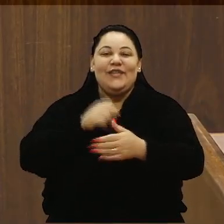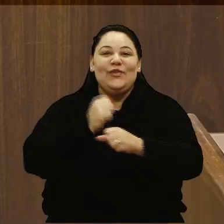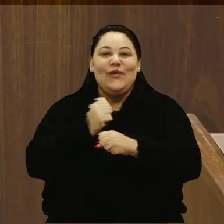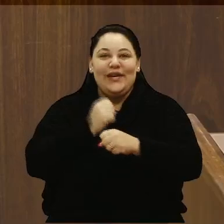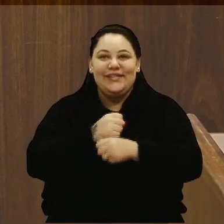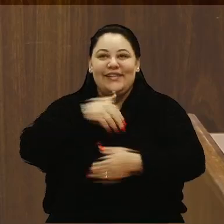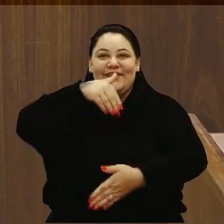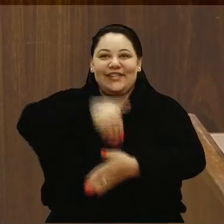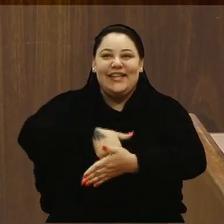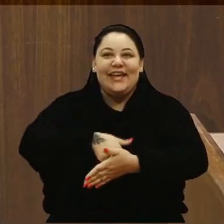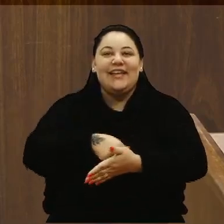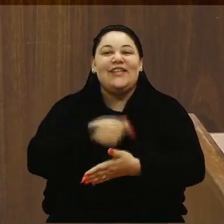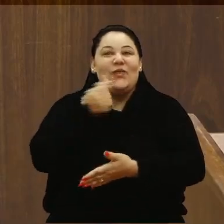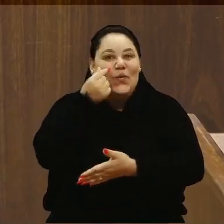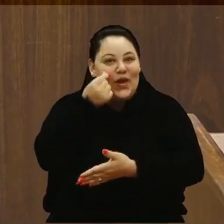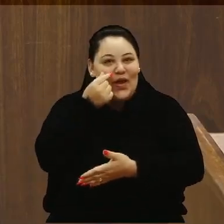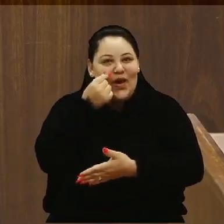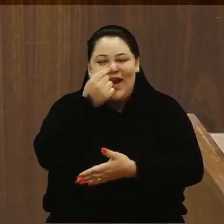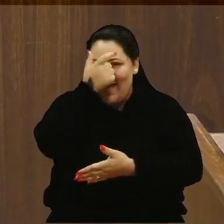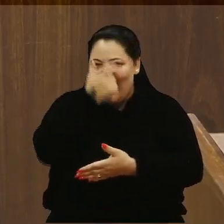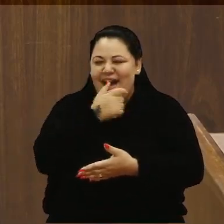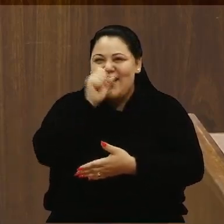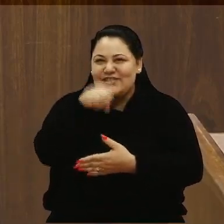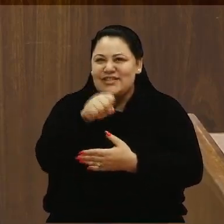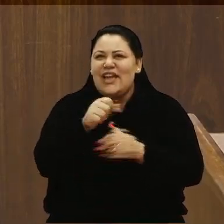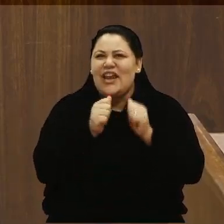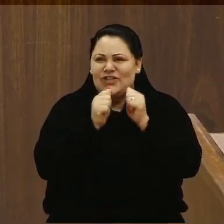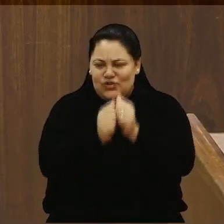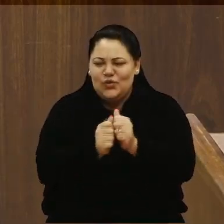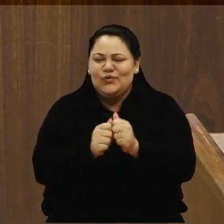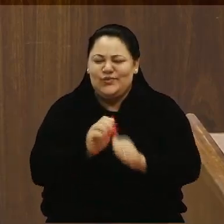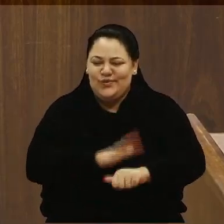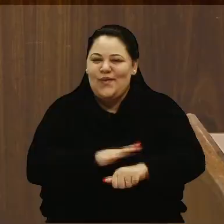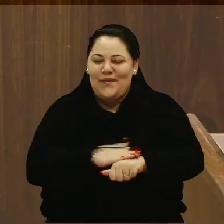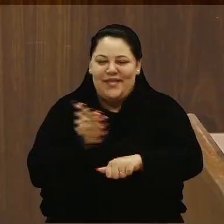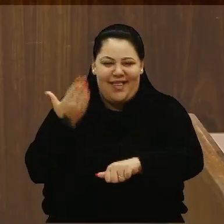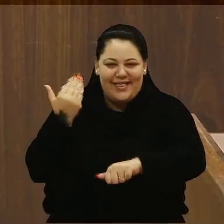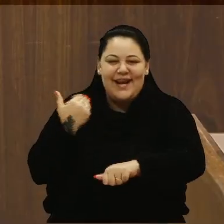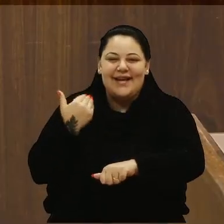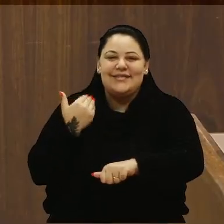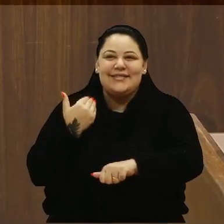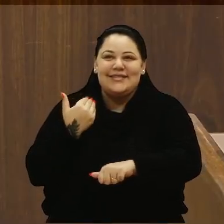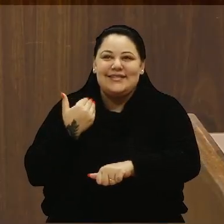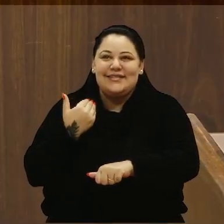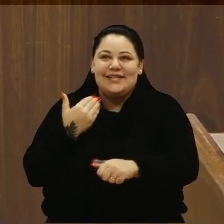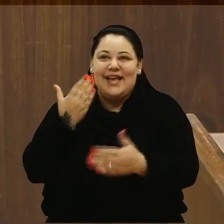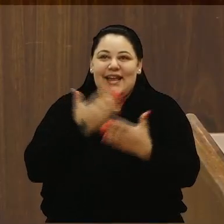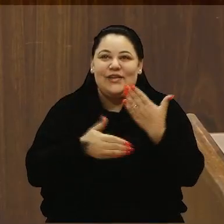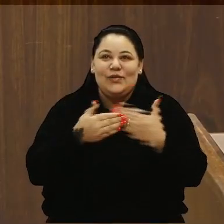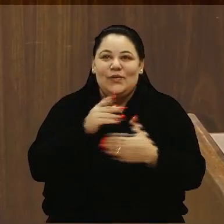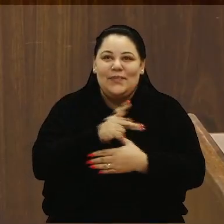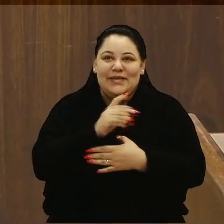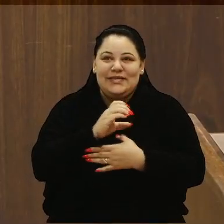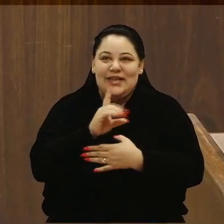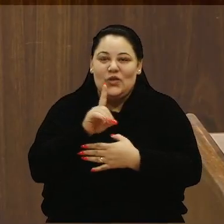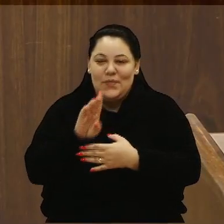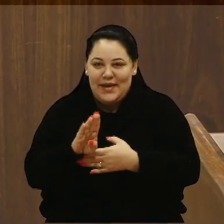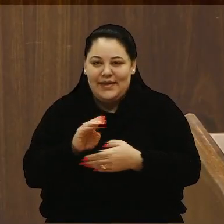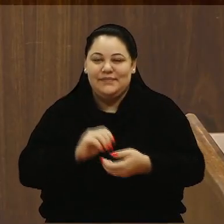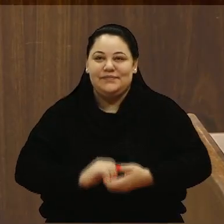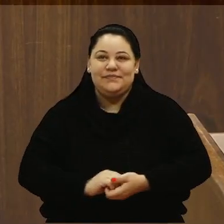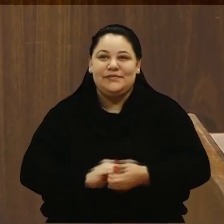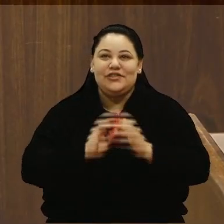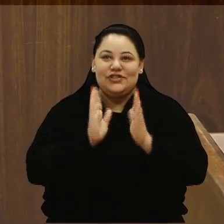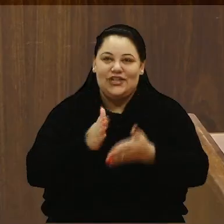Eloy. Acho que foi no mesmo, mas era junto naquela época, sim. Era tudo PCdoB, né? Então,